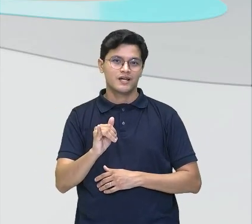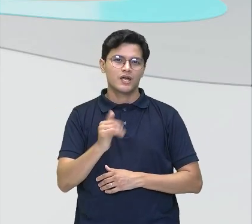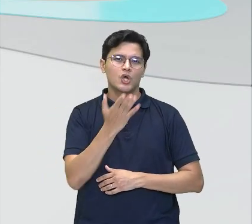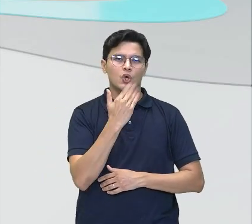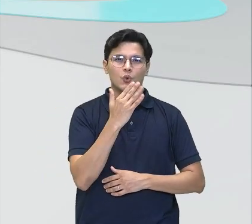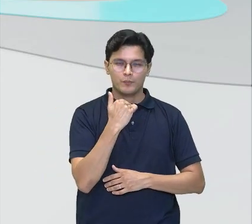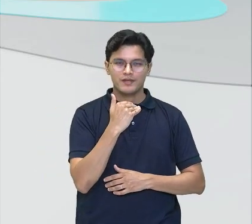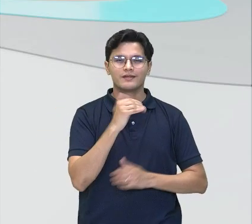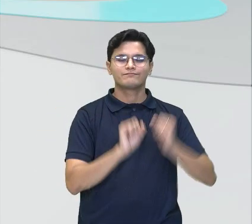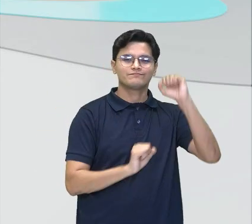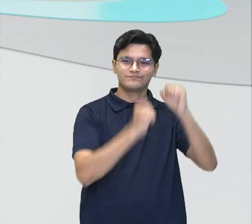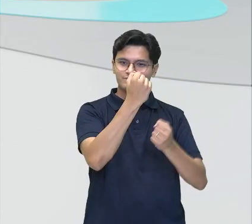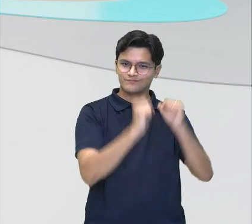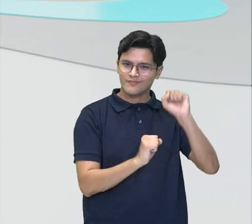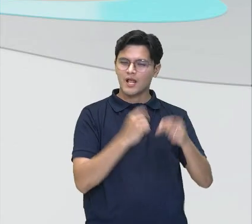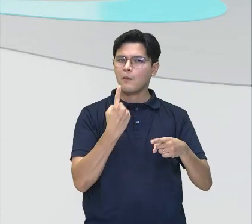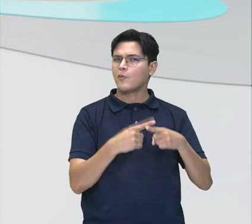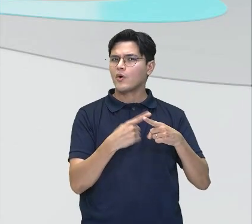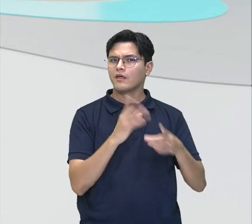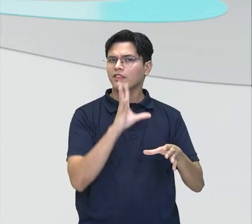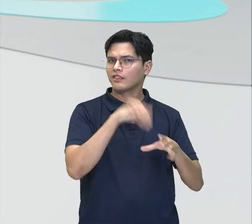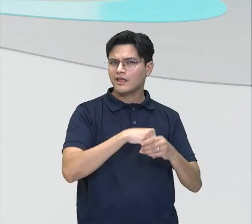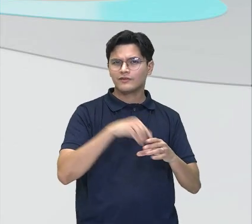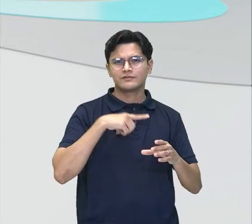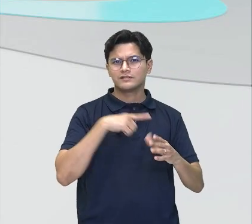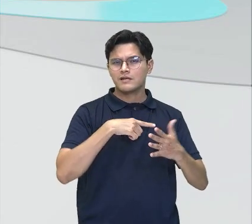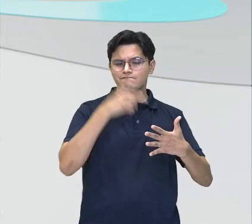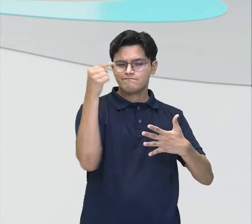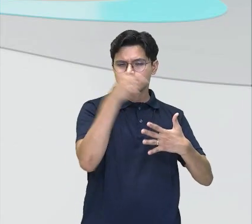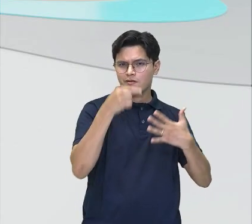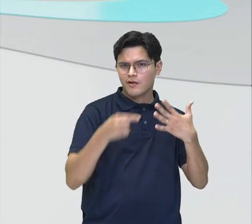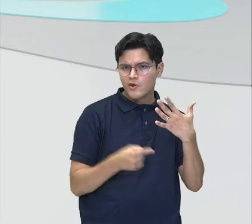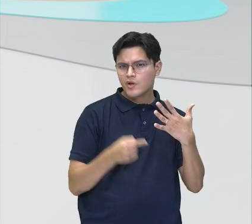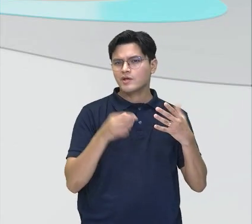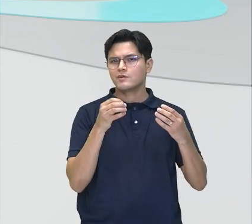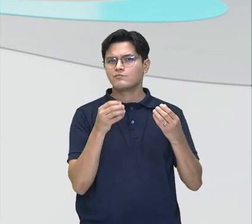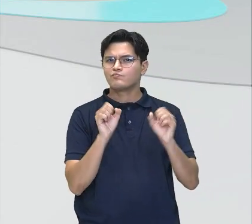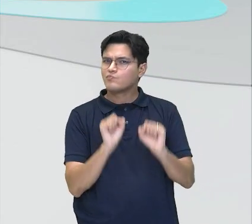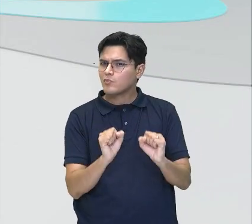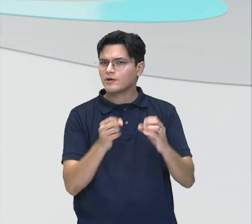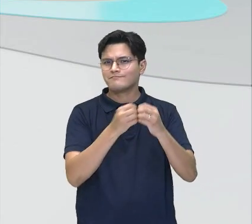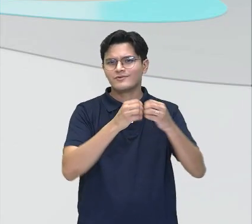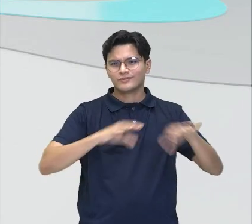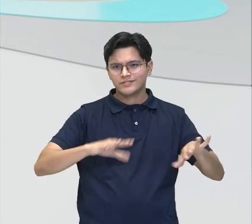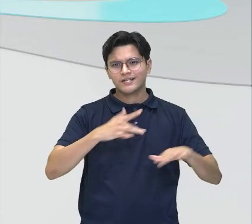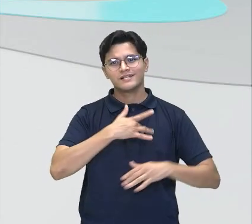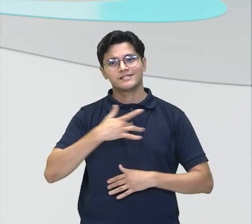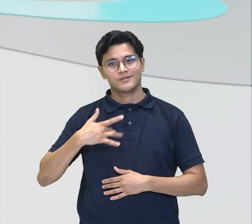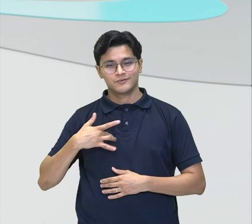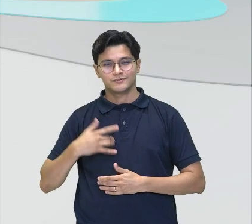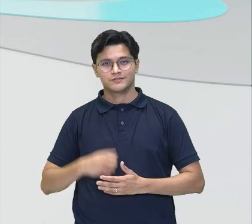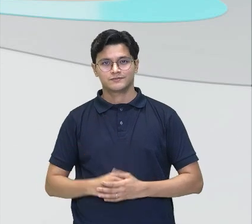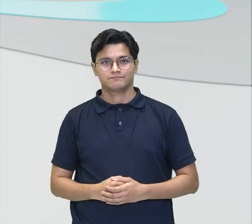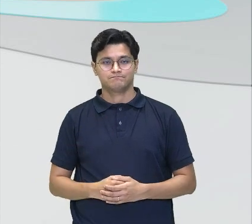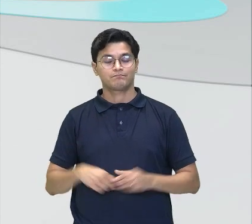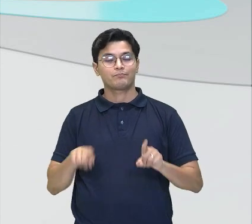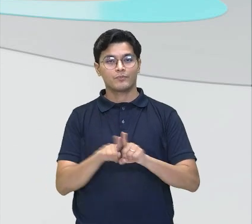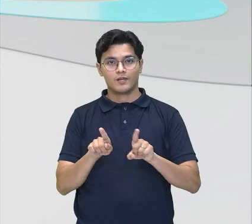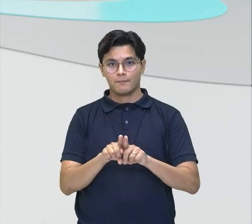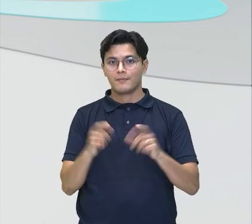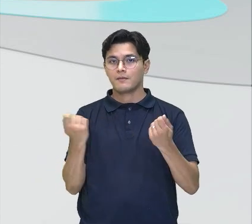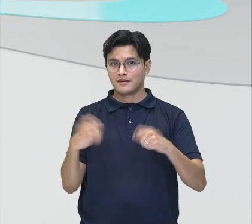aí diversos componentes que podem ser prejudiciais à saúde. Além disso, a gente precisa também, olha só, combater